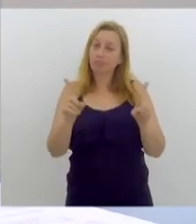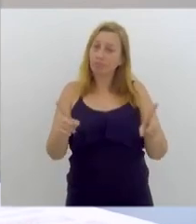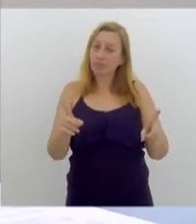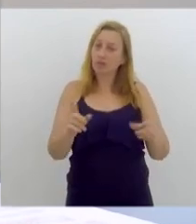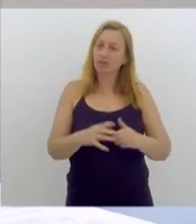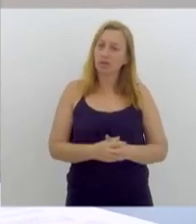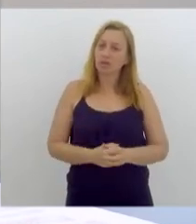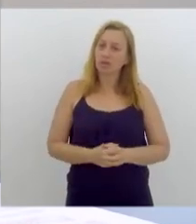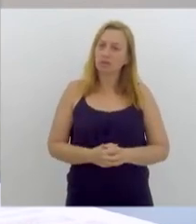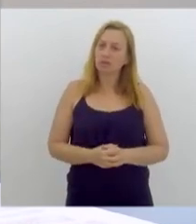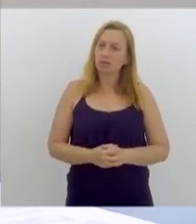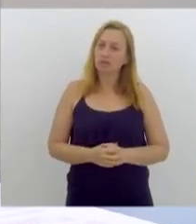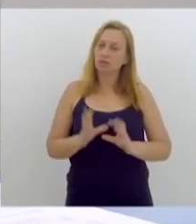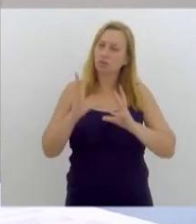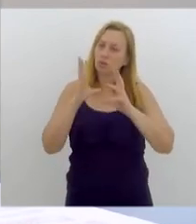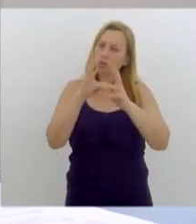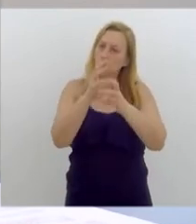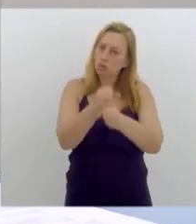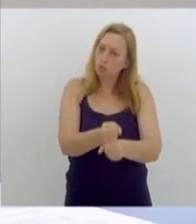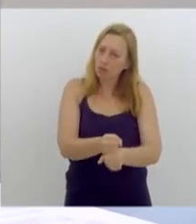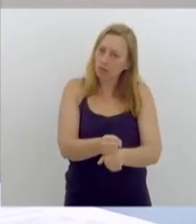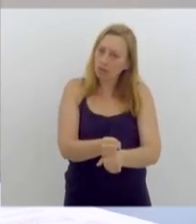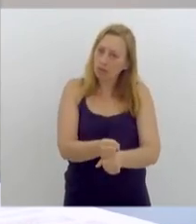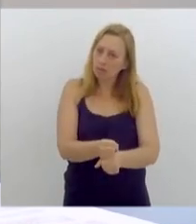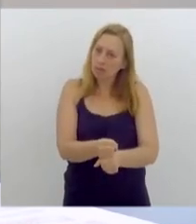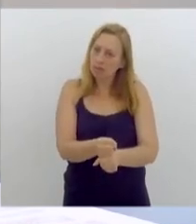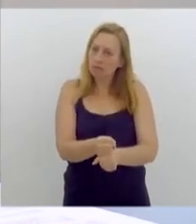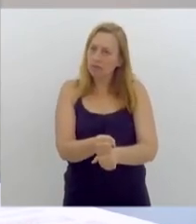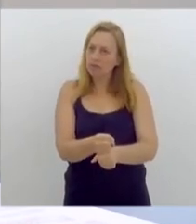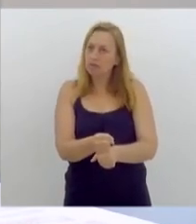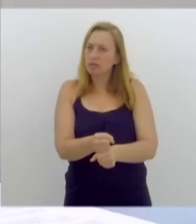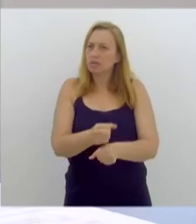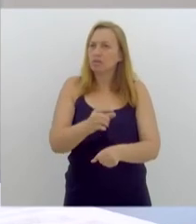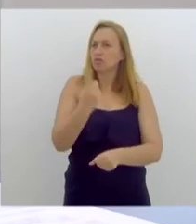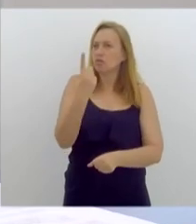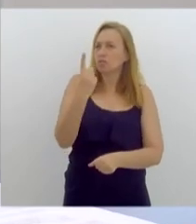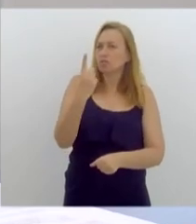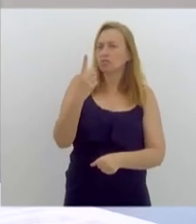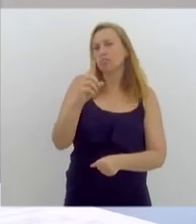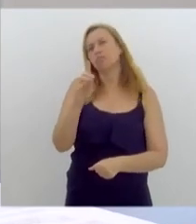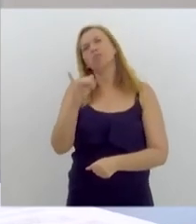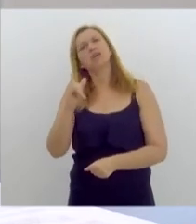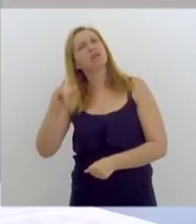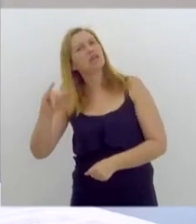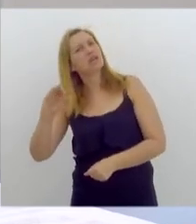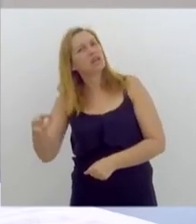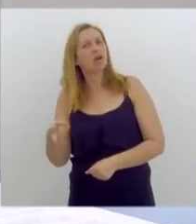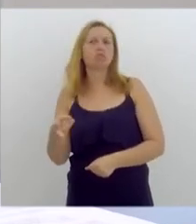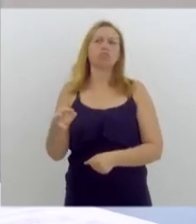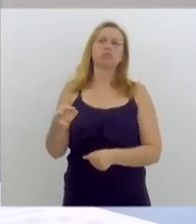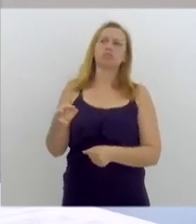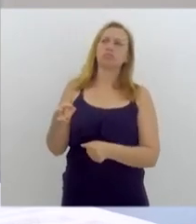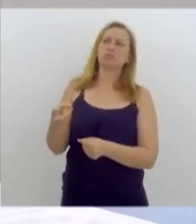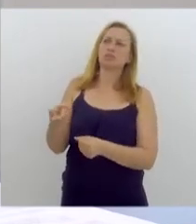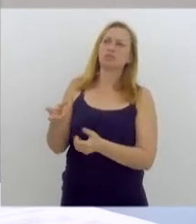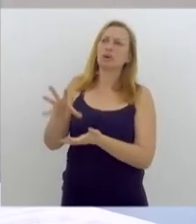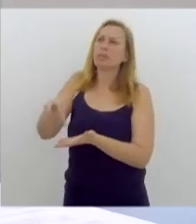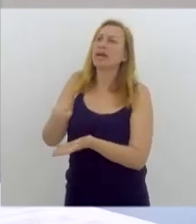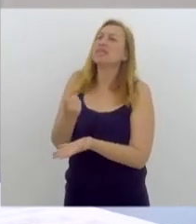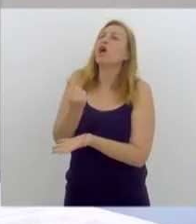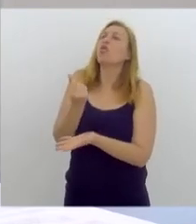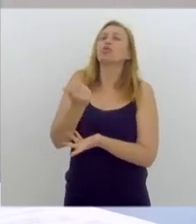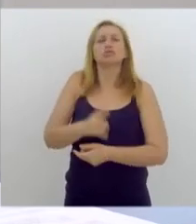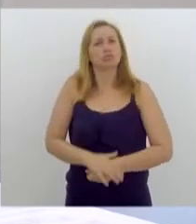se eu for somar isso aí vai dar mais um bilhão para tirar da onde